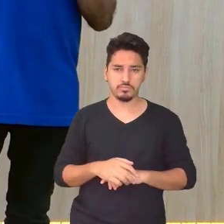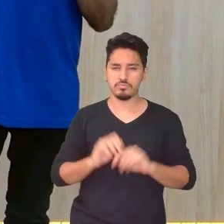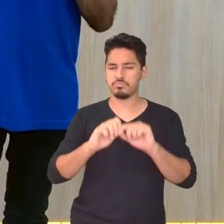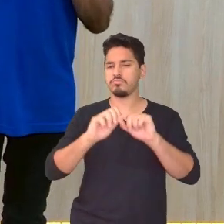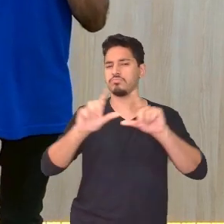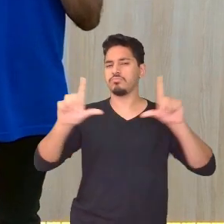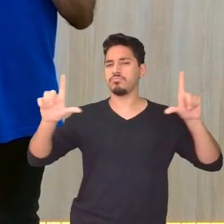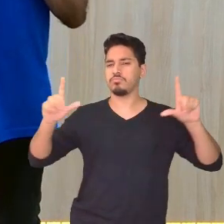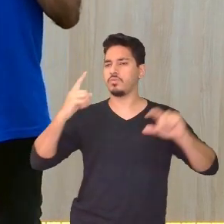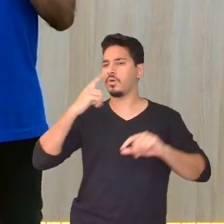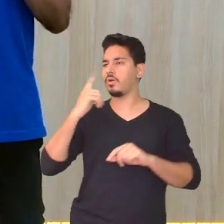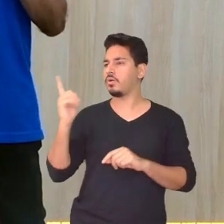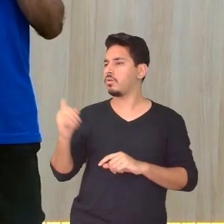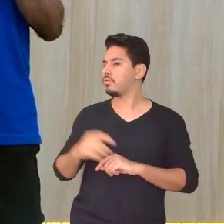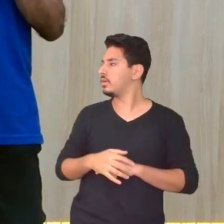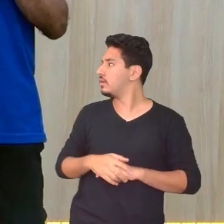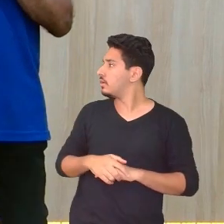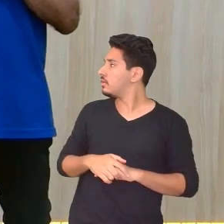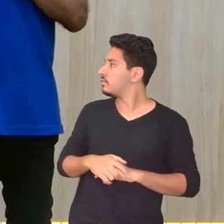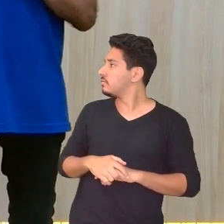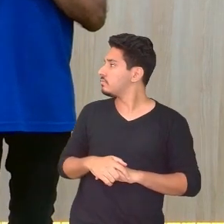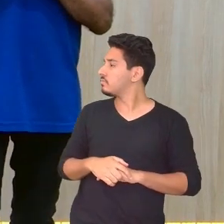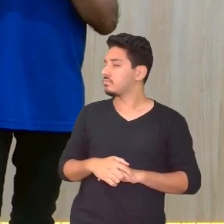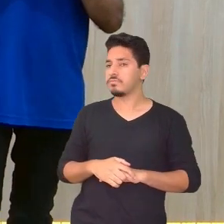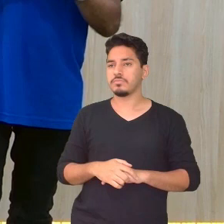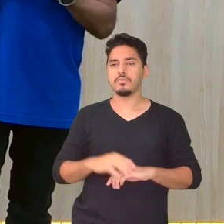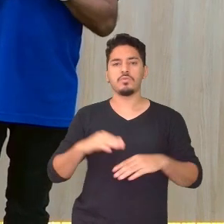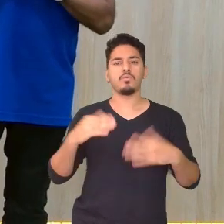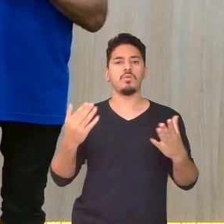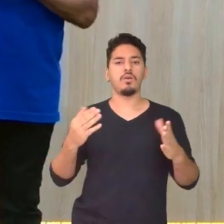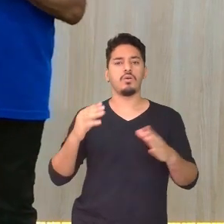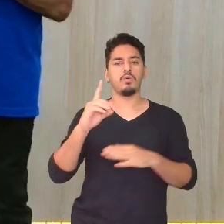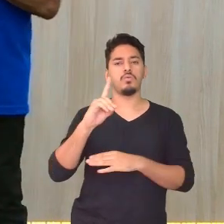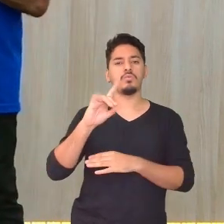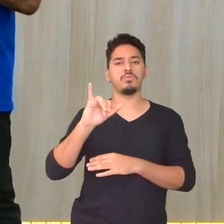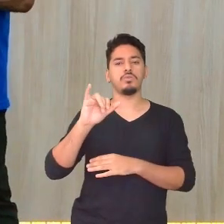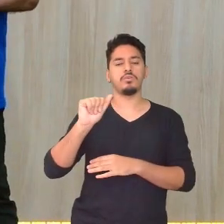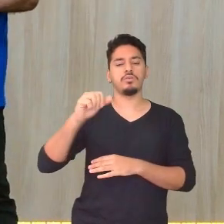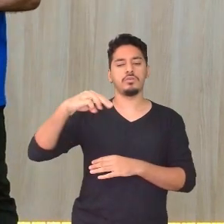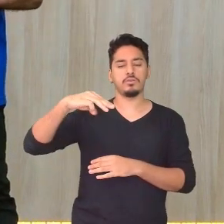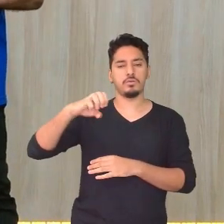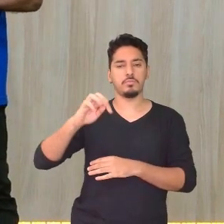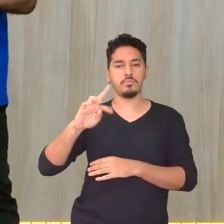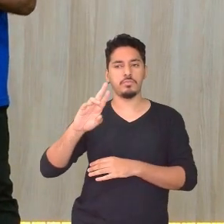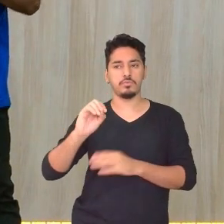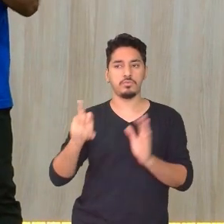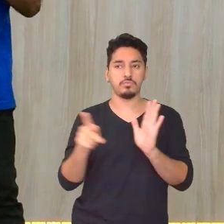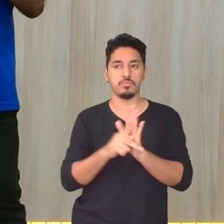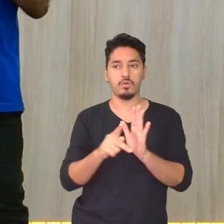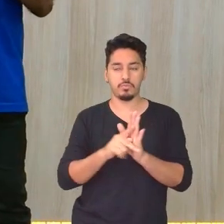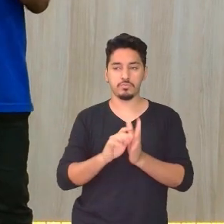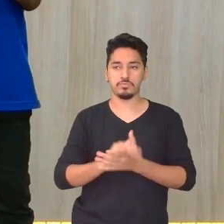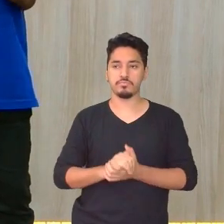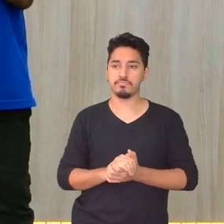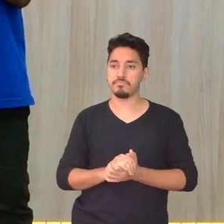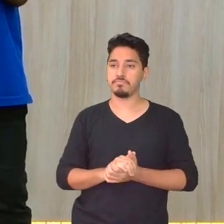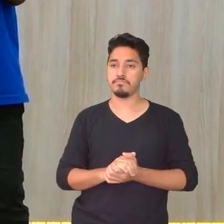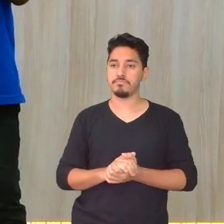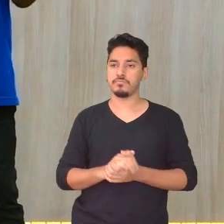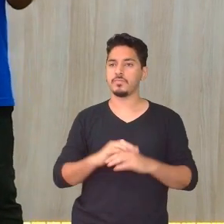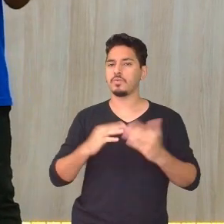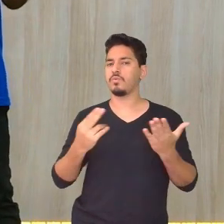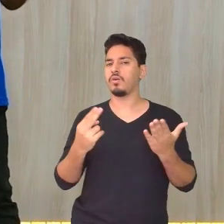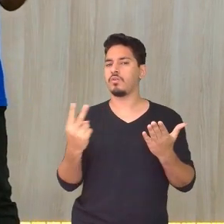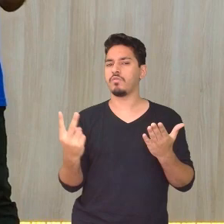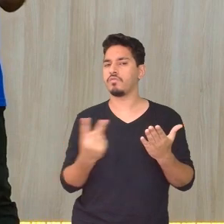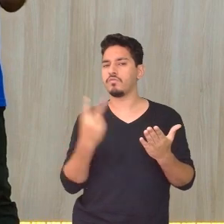na tela, por favor. Se você observar aí, saber qual é o diâmetro dessa base em si, você vai observar que valor tem